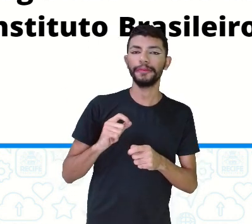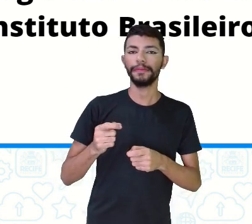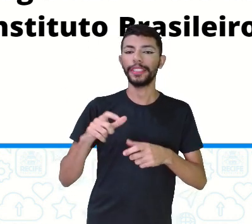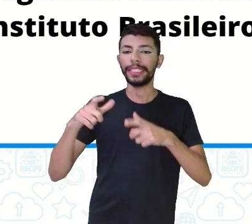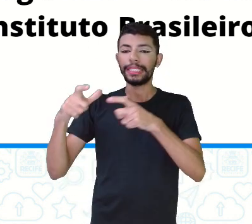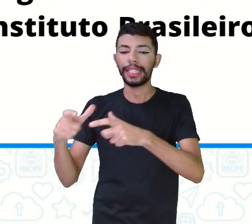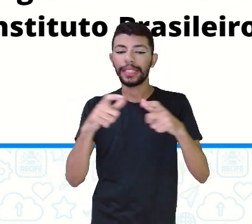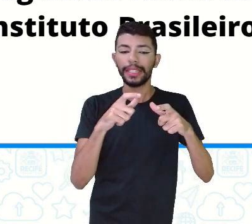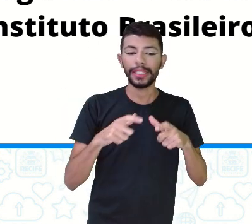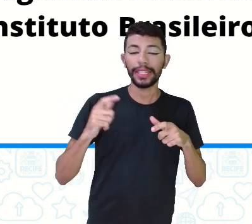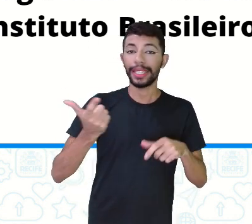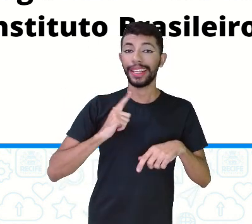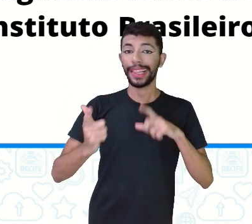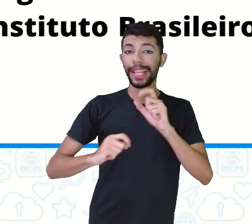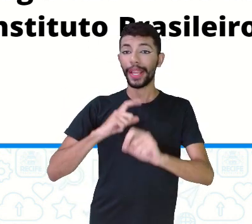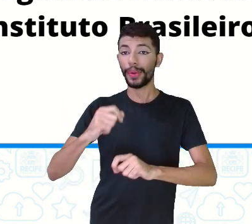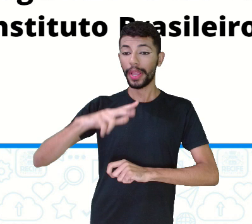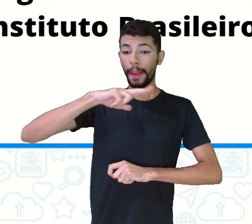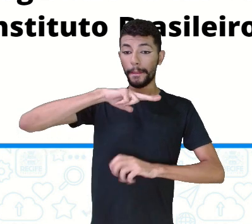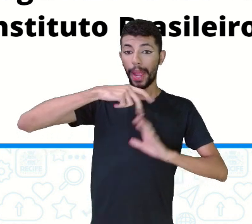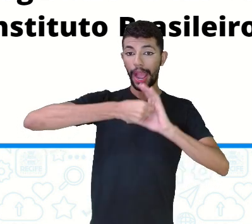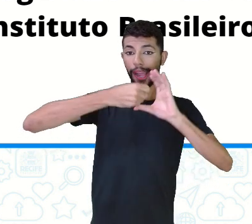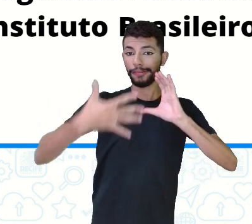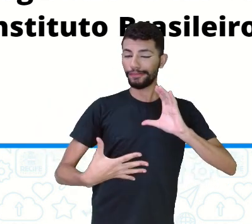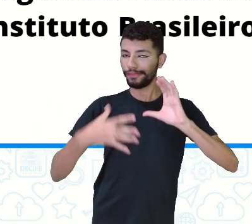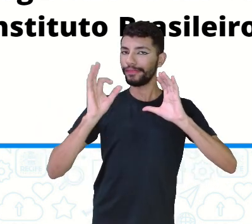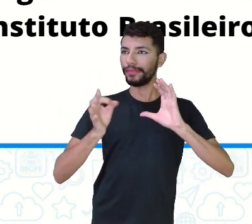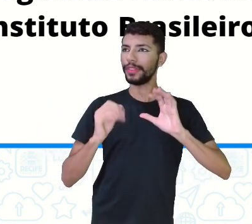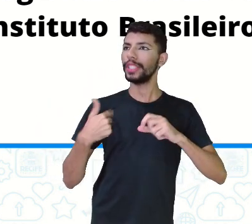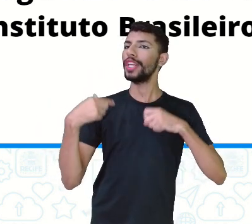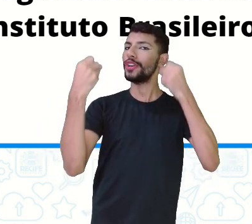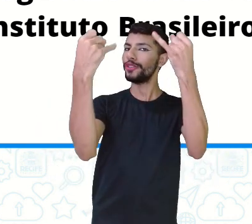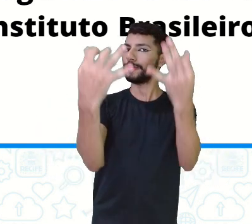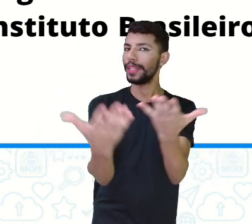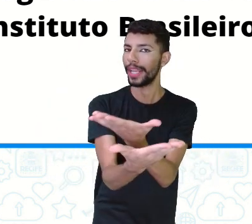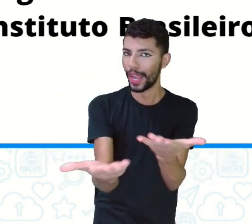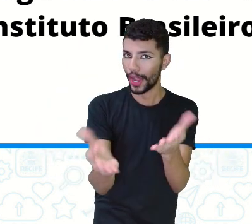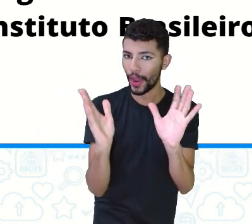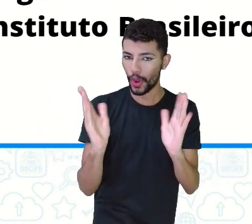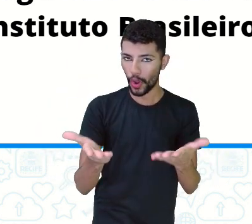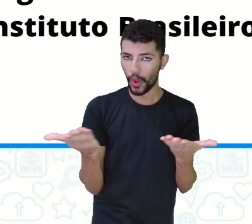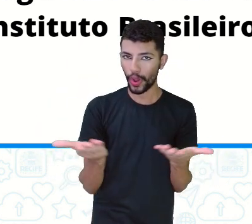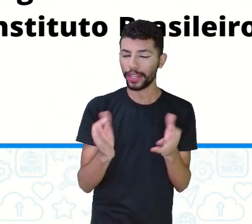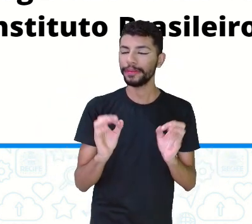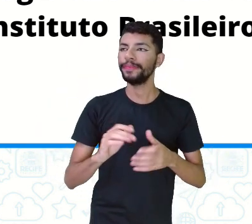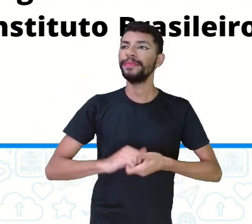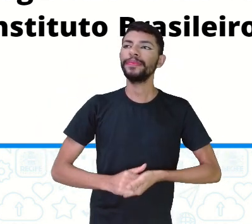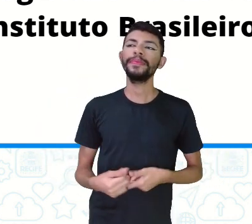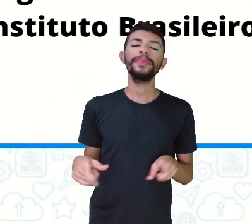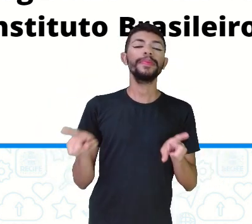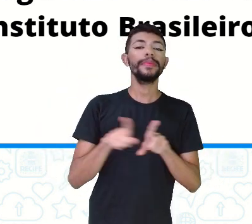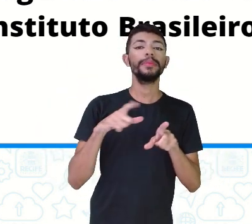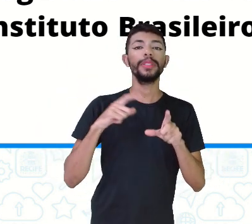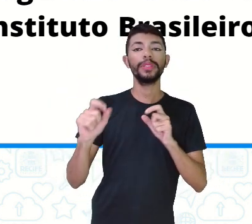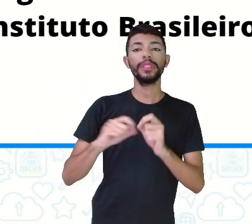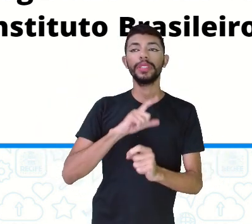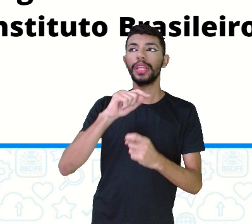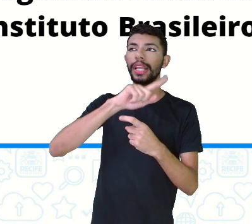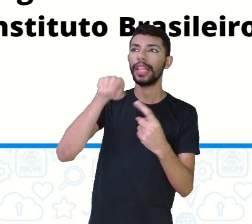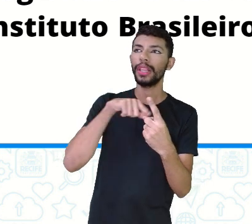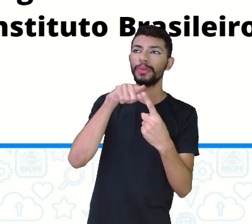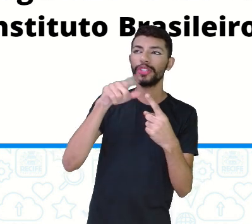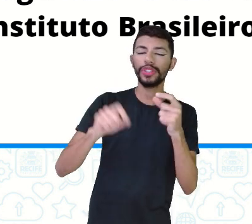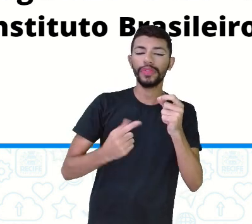particularidades. Essas particularidades são as características que eu falei para vocês há poucos instantes, que levam em conta